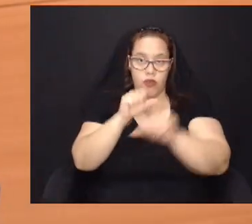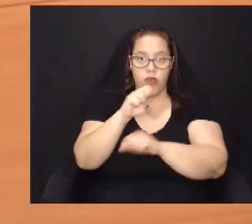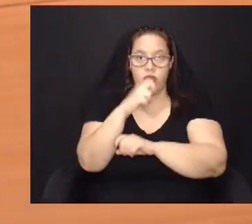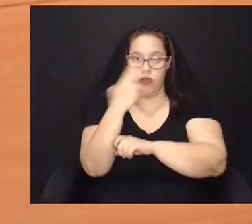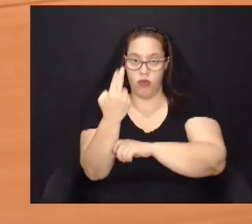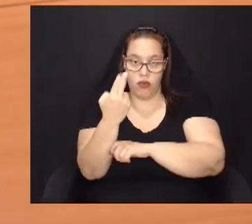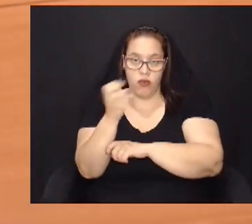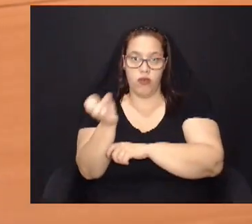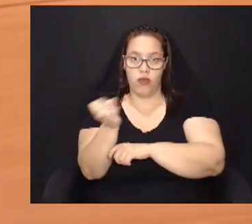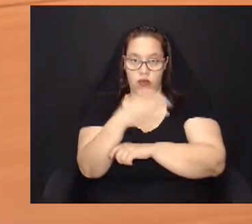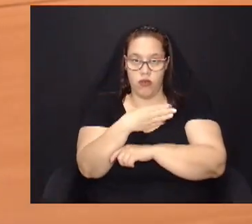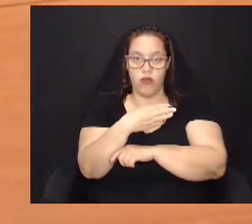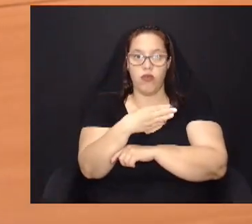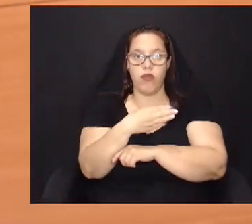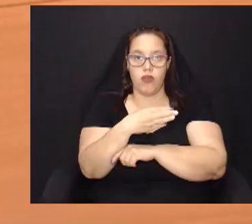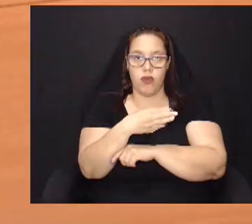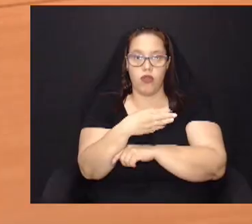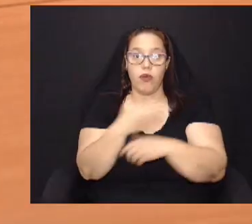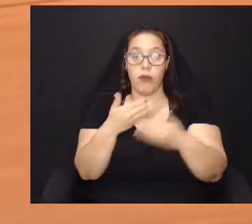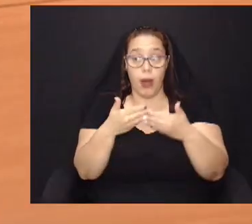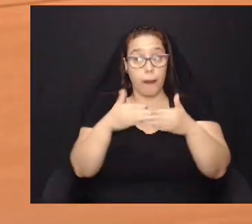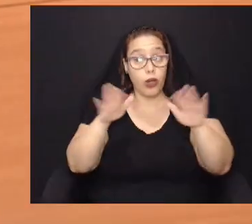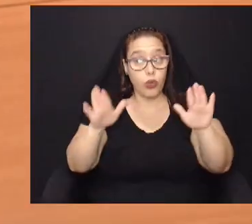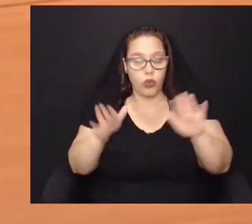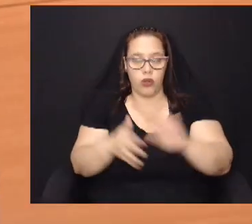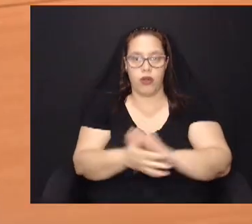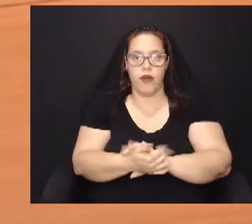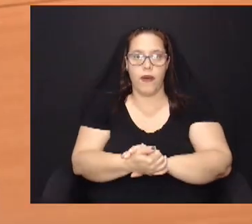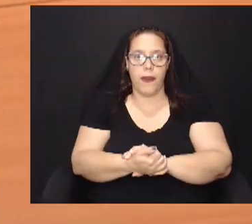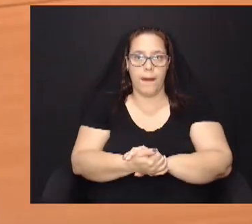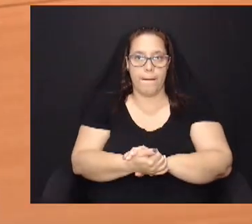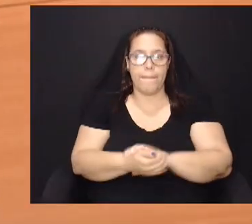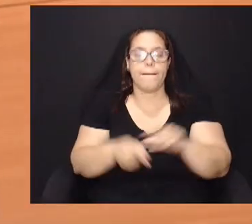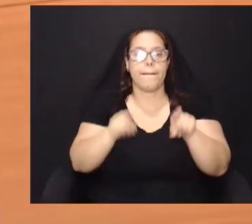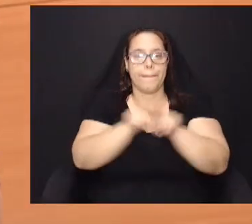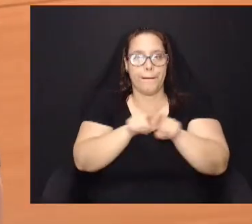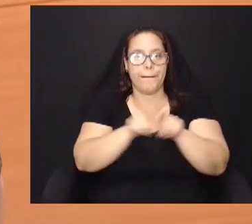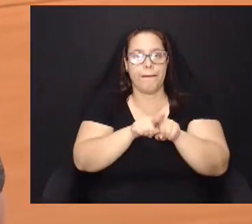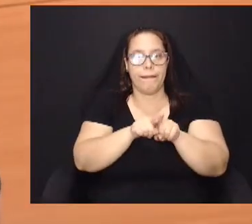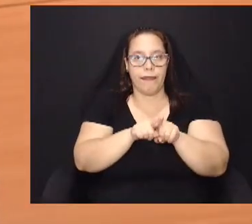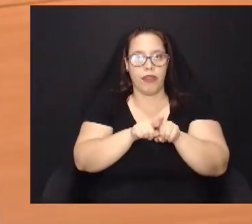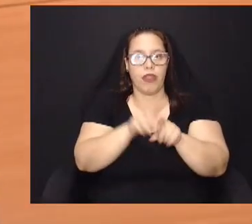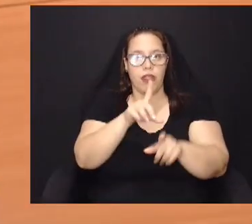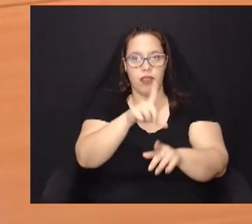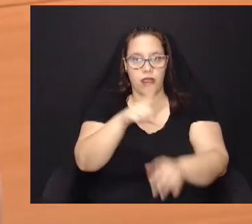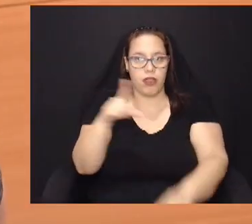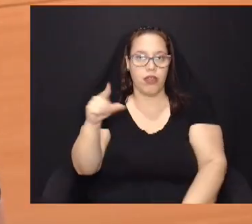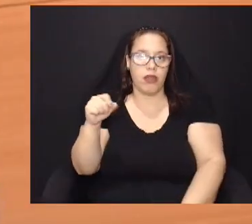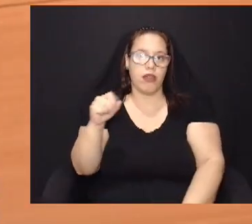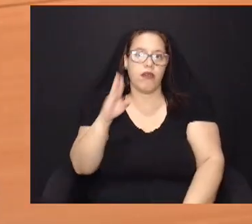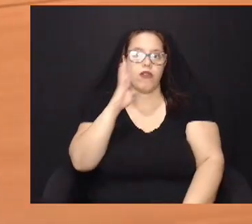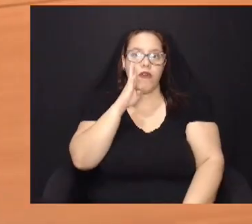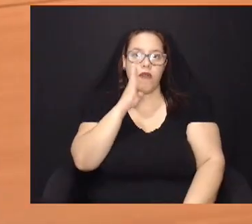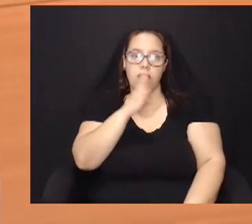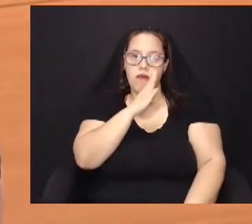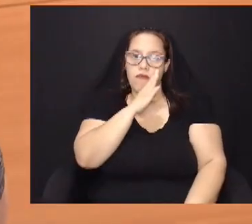um alvará novo de funcionamento. É no intuito também, pessoal, de tirar aqueles bares amadores que querem